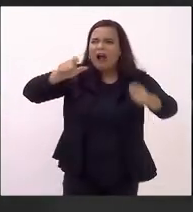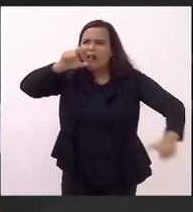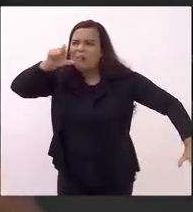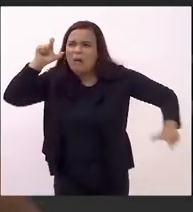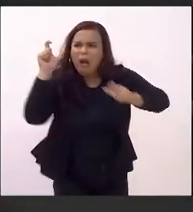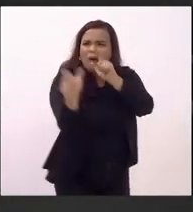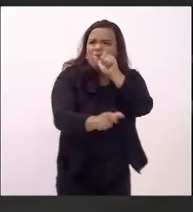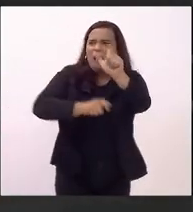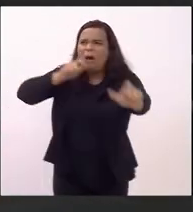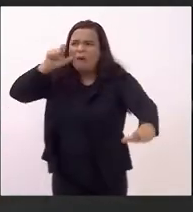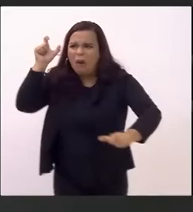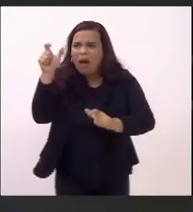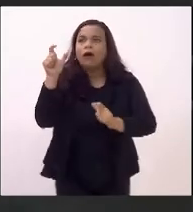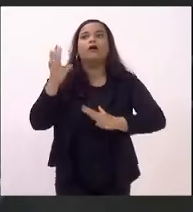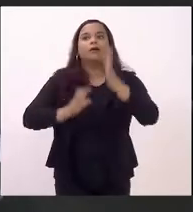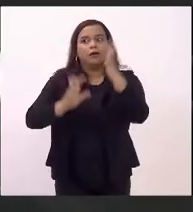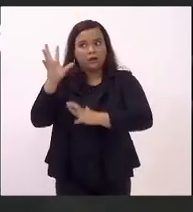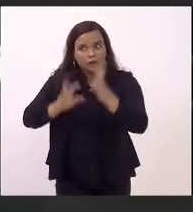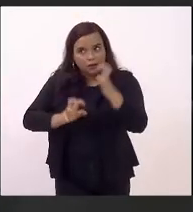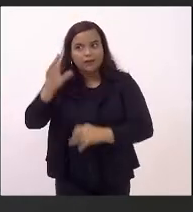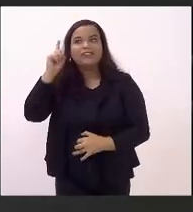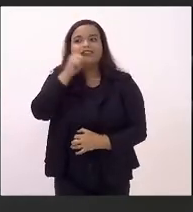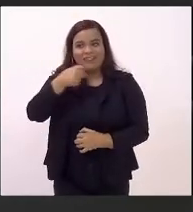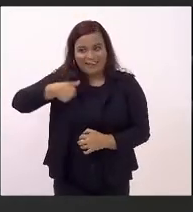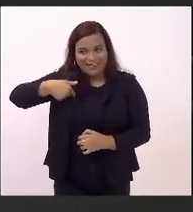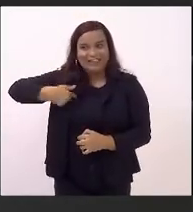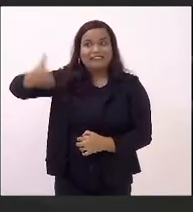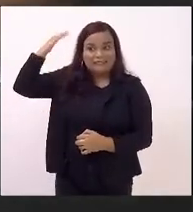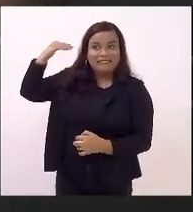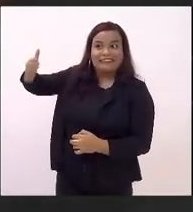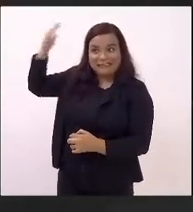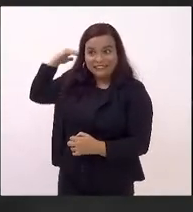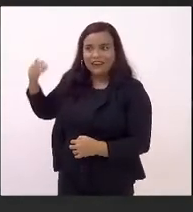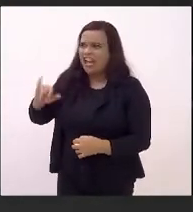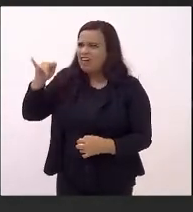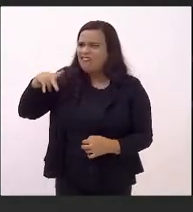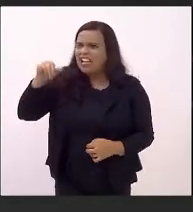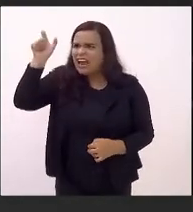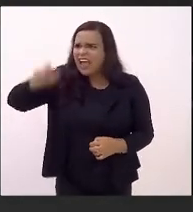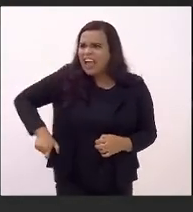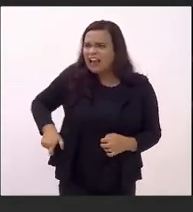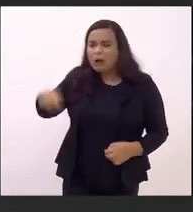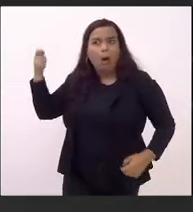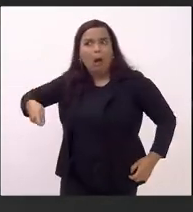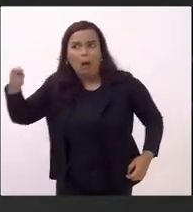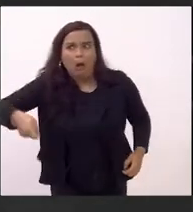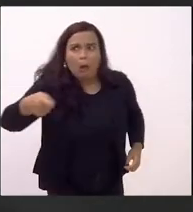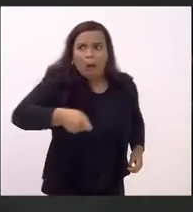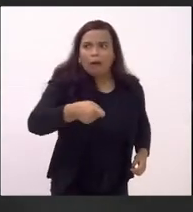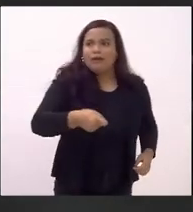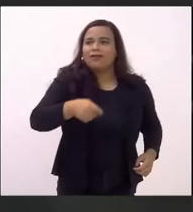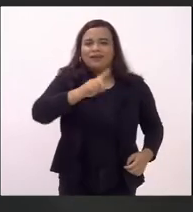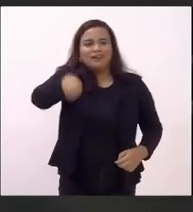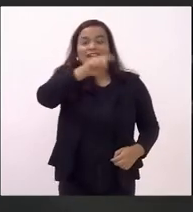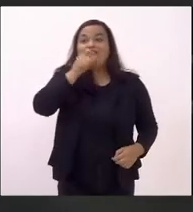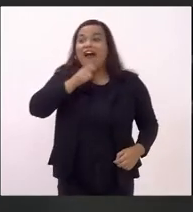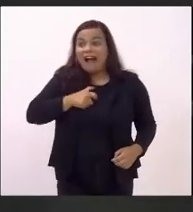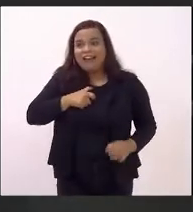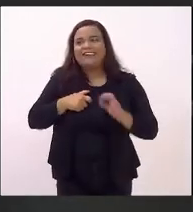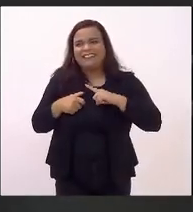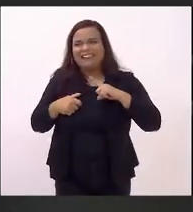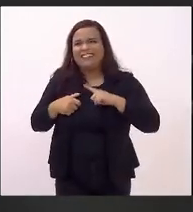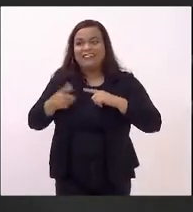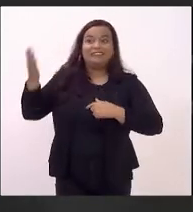todo mundo, era uma encrenca. Era um cão chupando manga, né? Ivani é um radical, todo mundo deixava, né? Porque, na